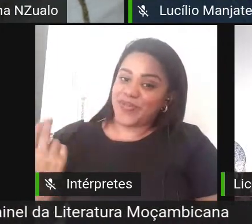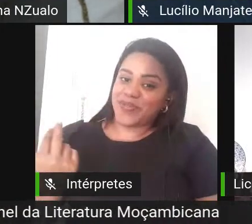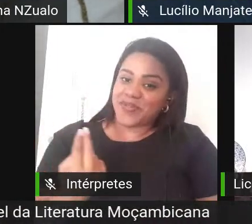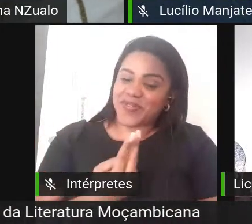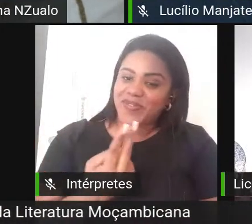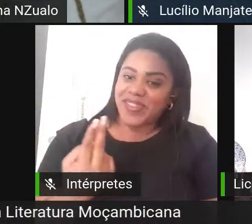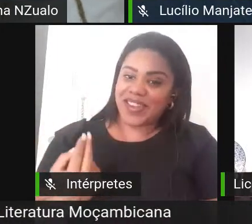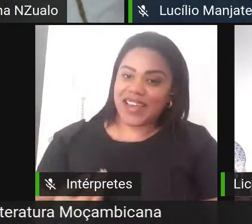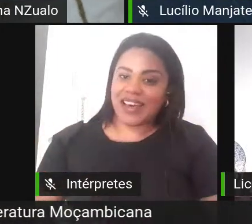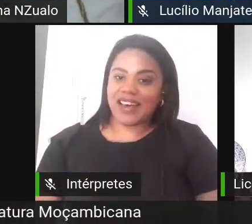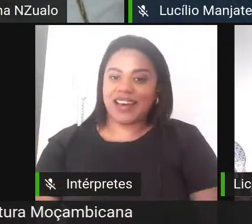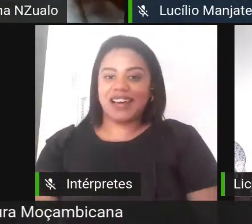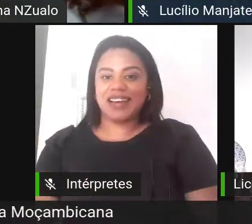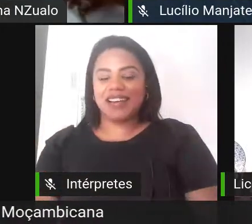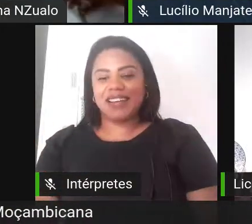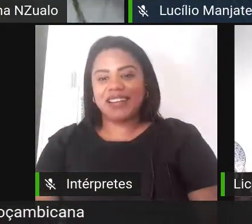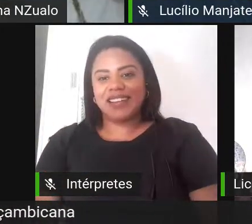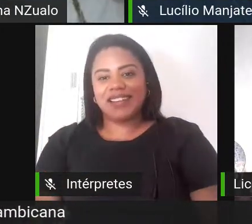feito.